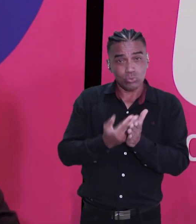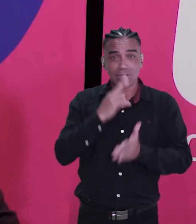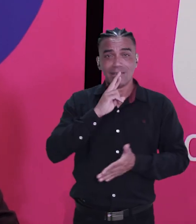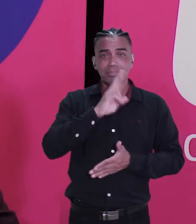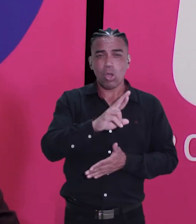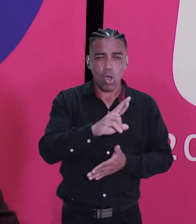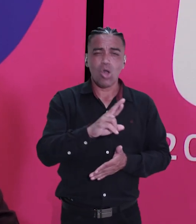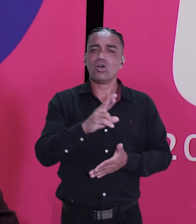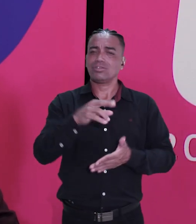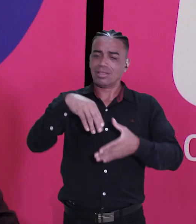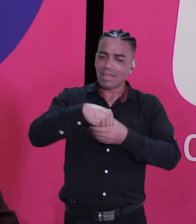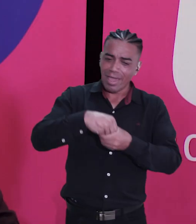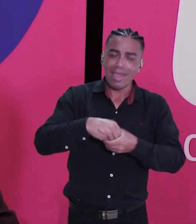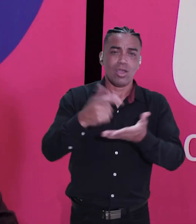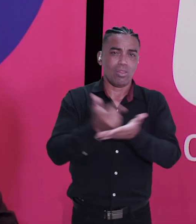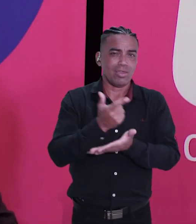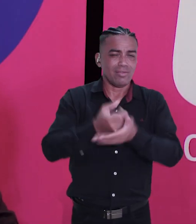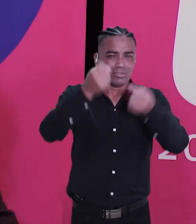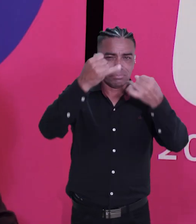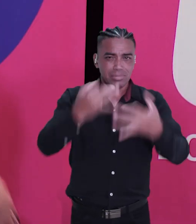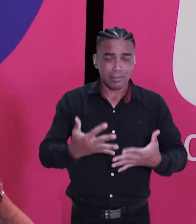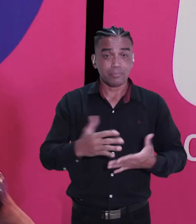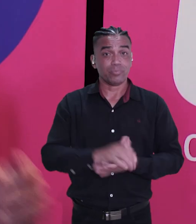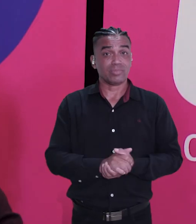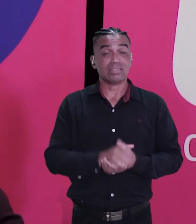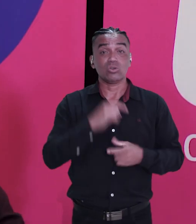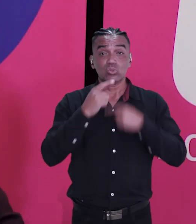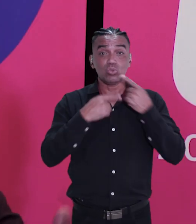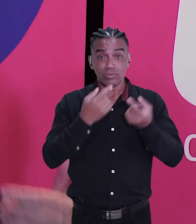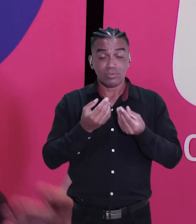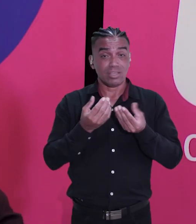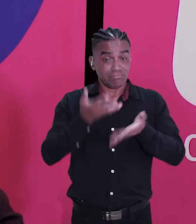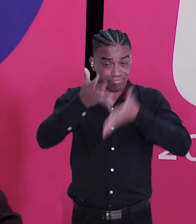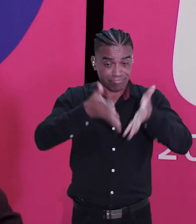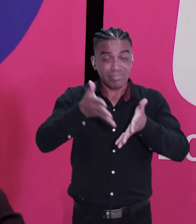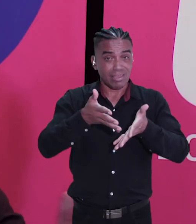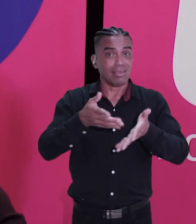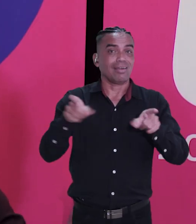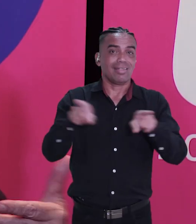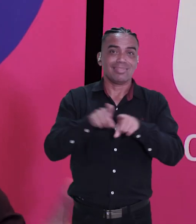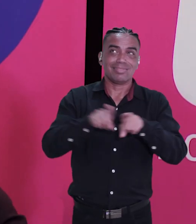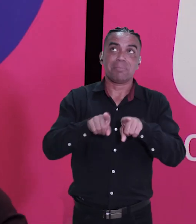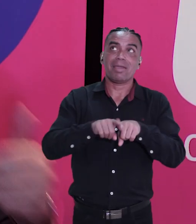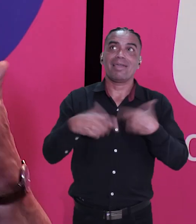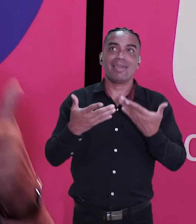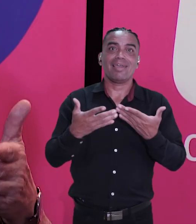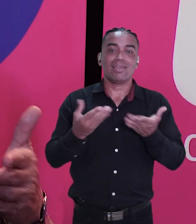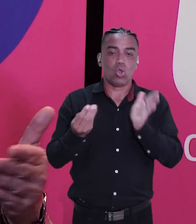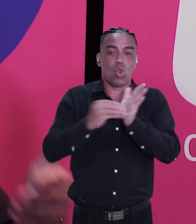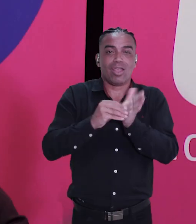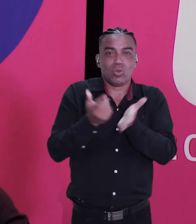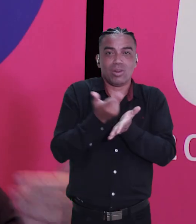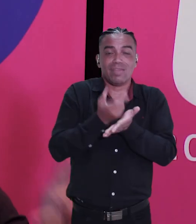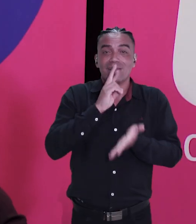que o senhor falou está respondido no livro, está explicado direitinho, entendeu? Inclusive, essas dúvidas que o senhor colocou também estão